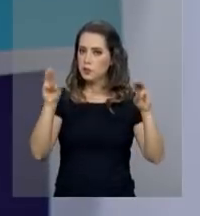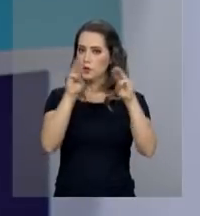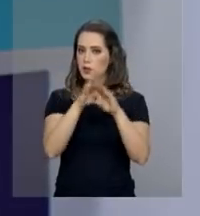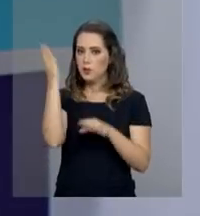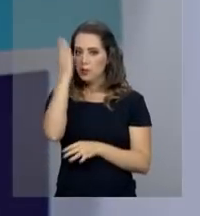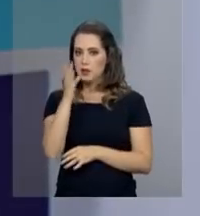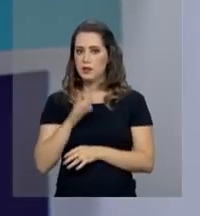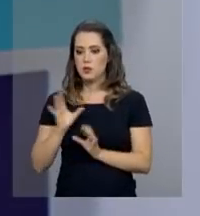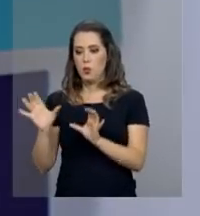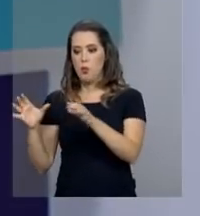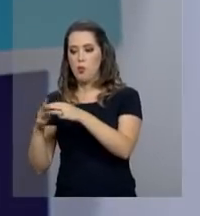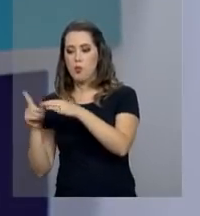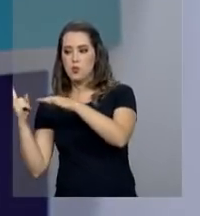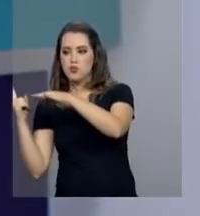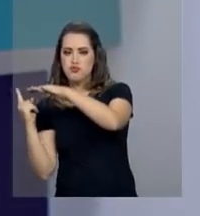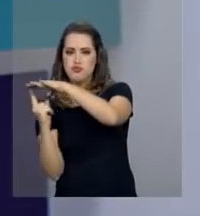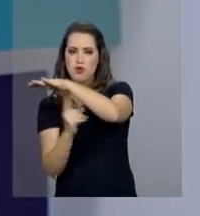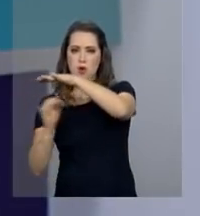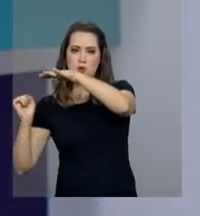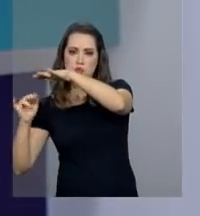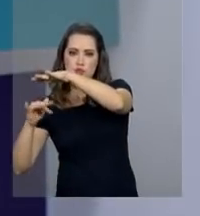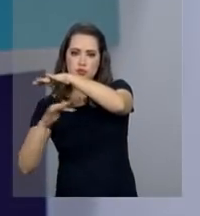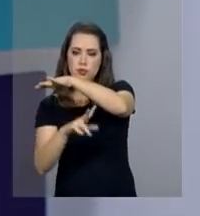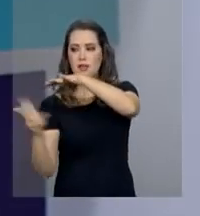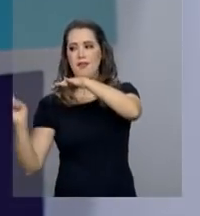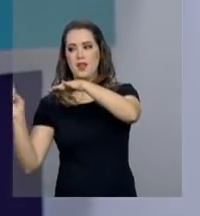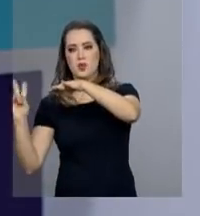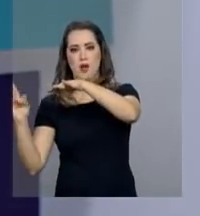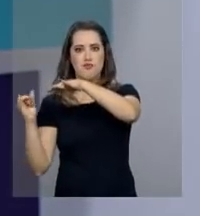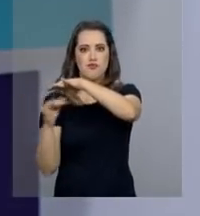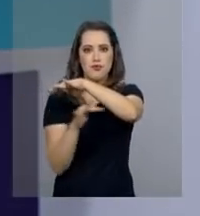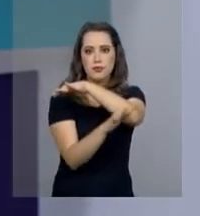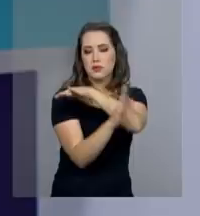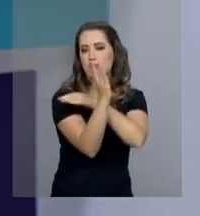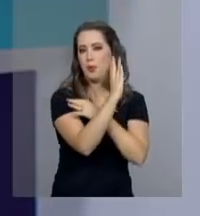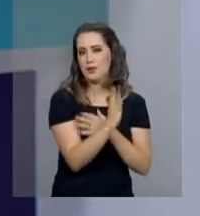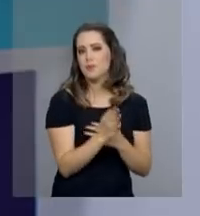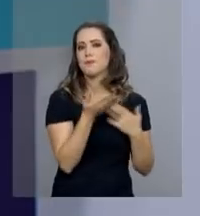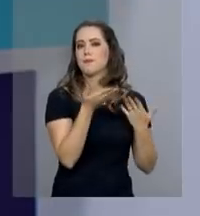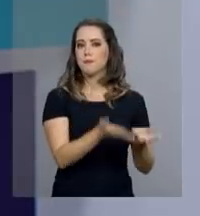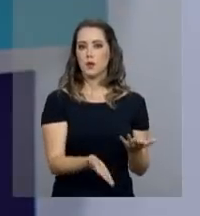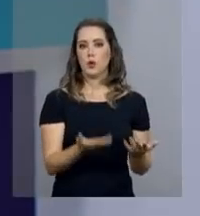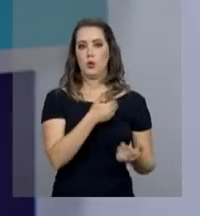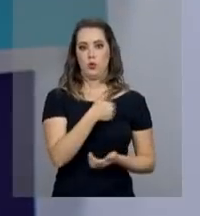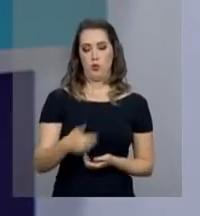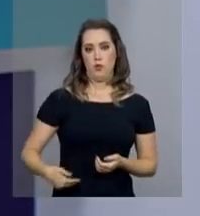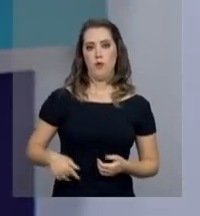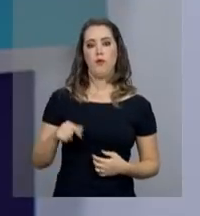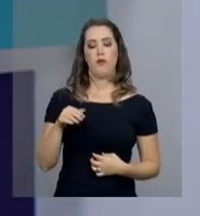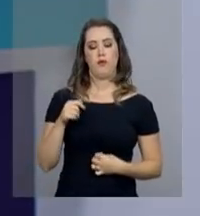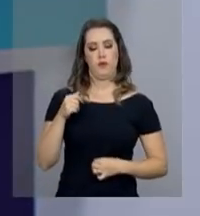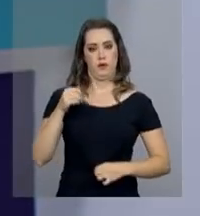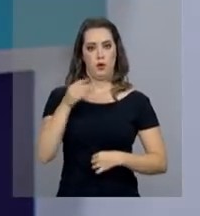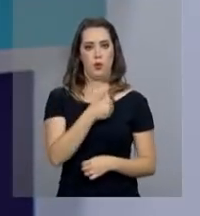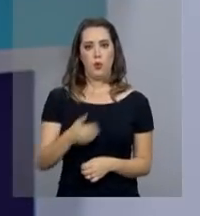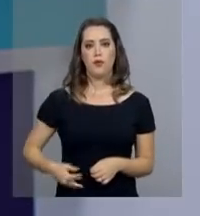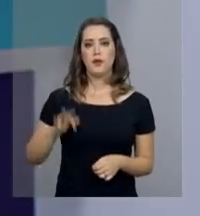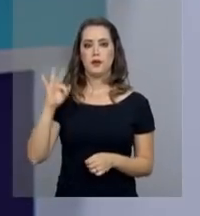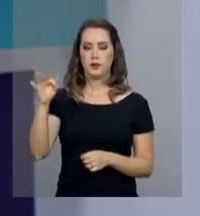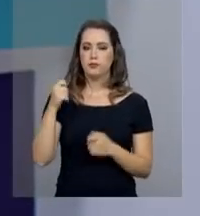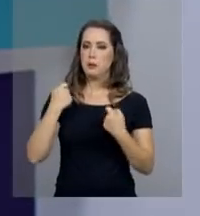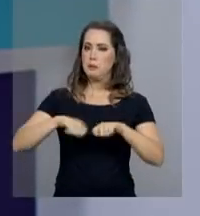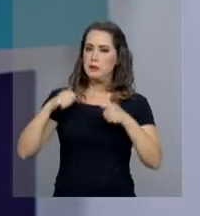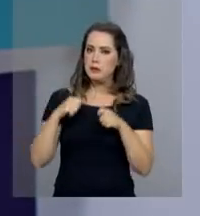recebido venezuelanos que fogem da crise no país vizinho. O governo montou uma força-tarefa. Desde abril deste ano, mais de 2